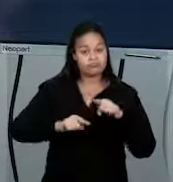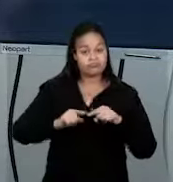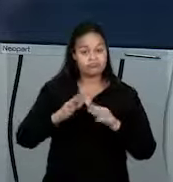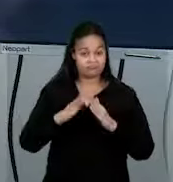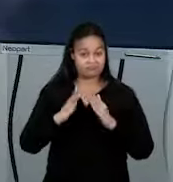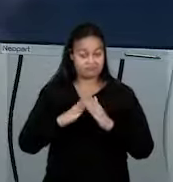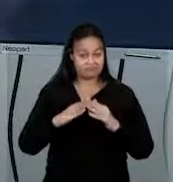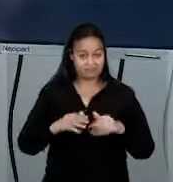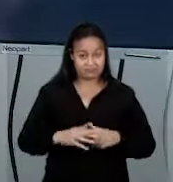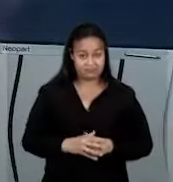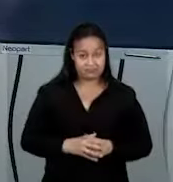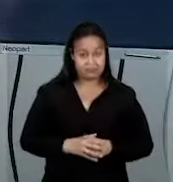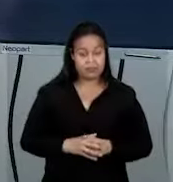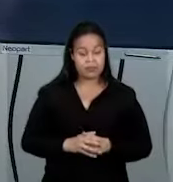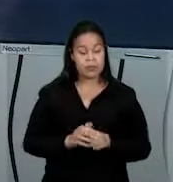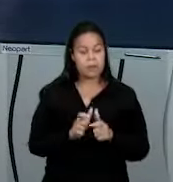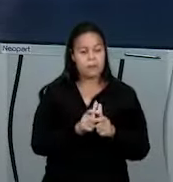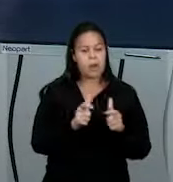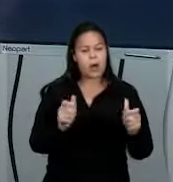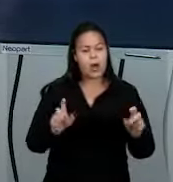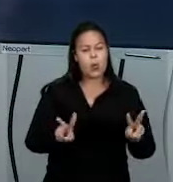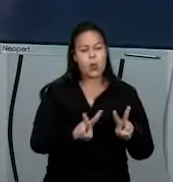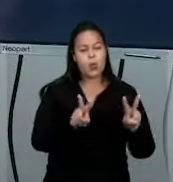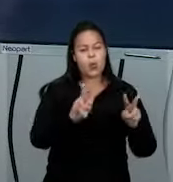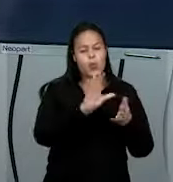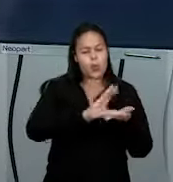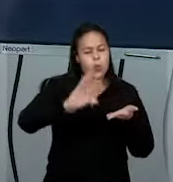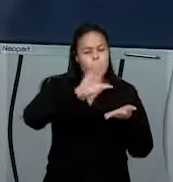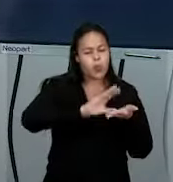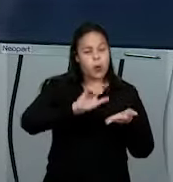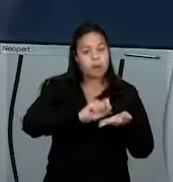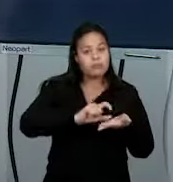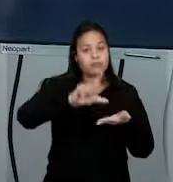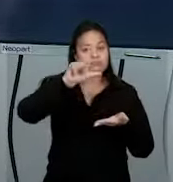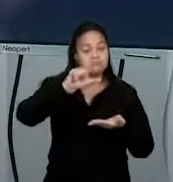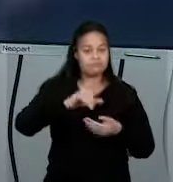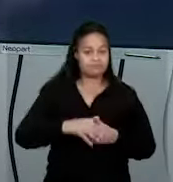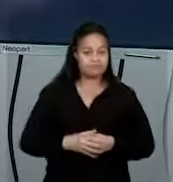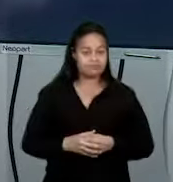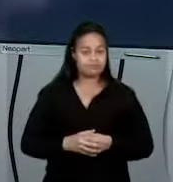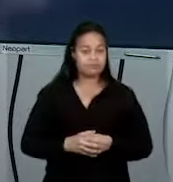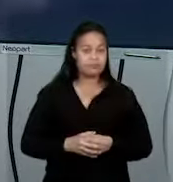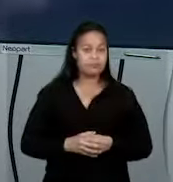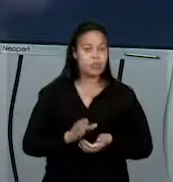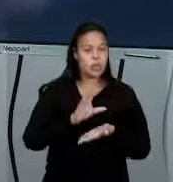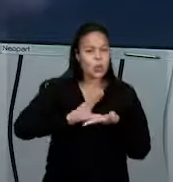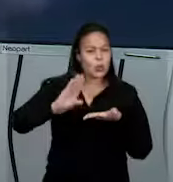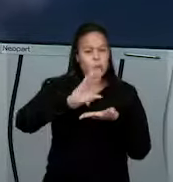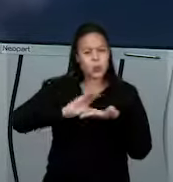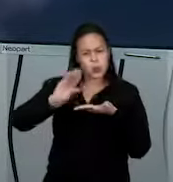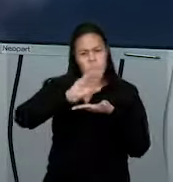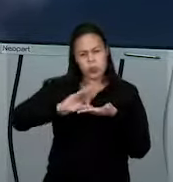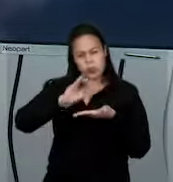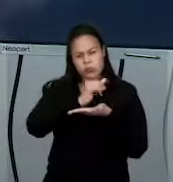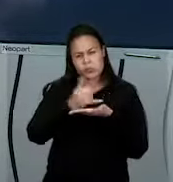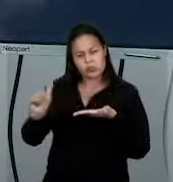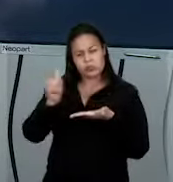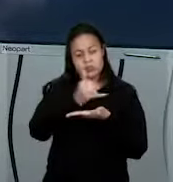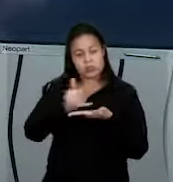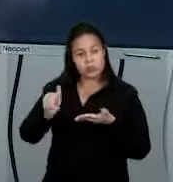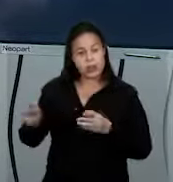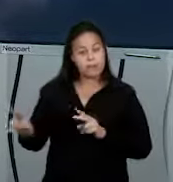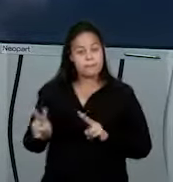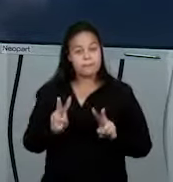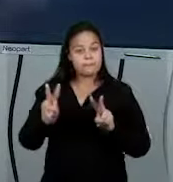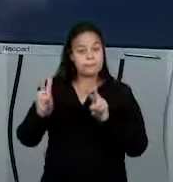mais potente vai consumir mais energia elétrica. E esse consumo de energia elétrica, além da